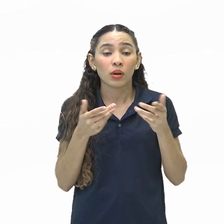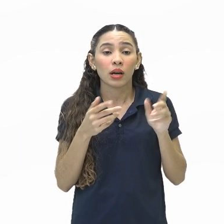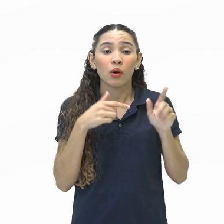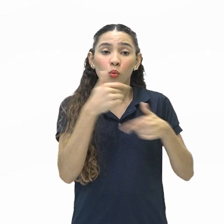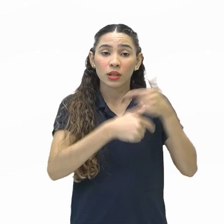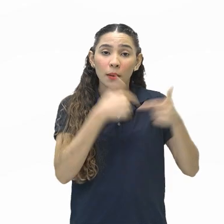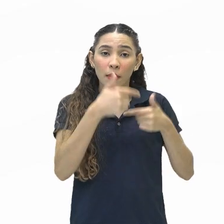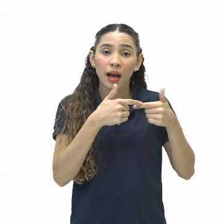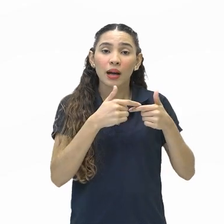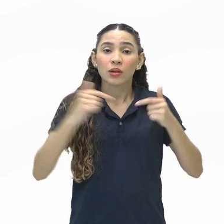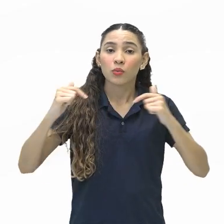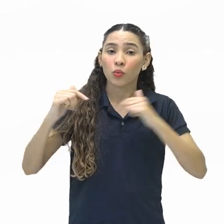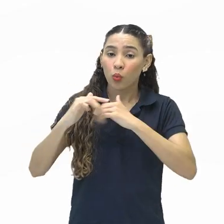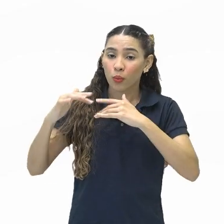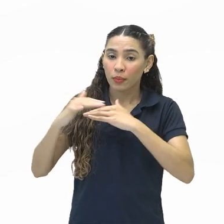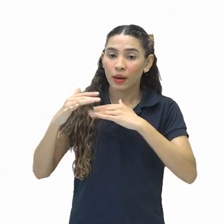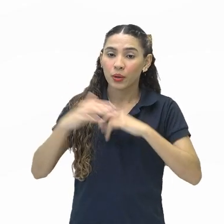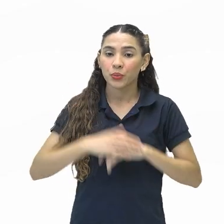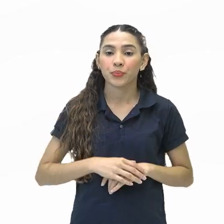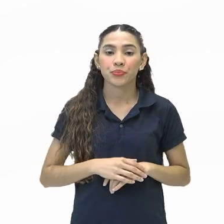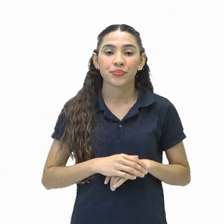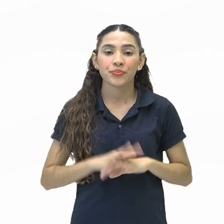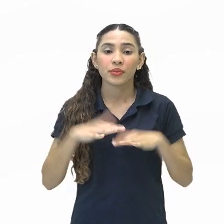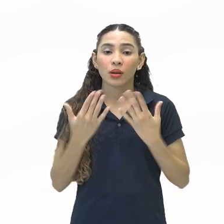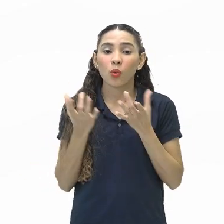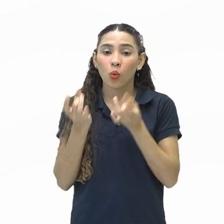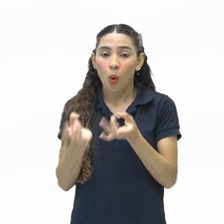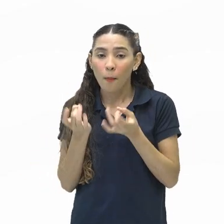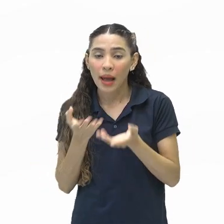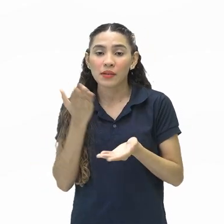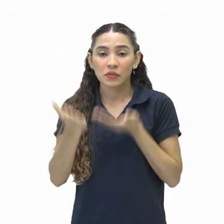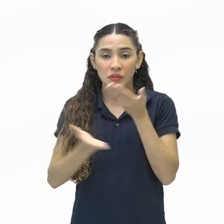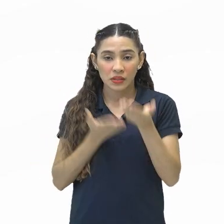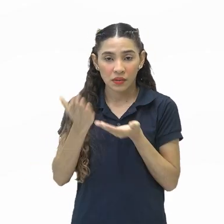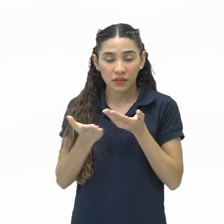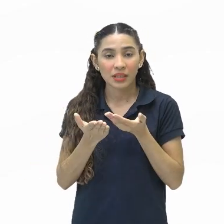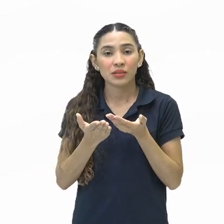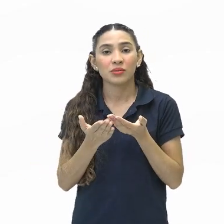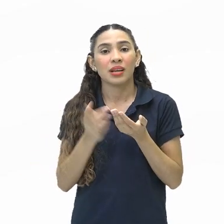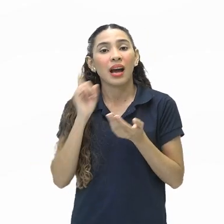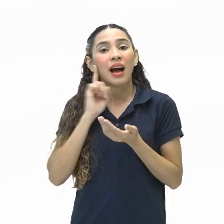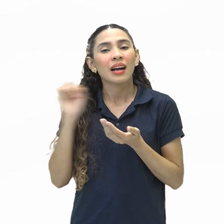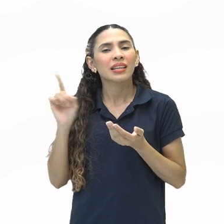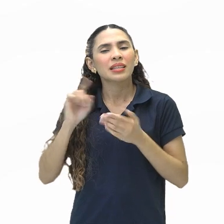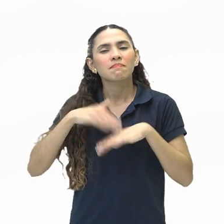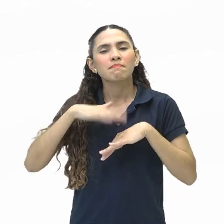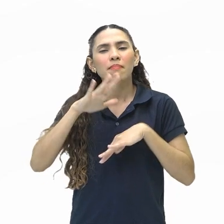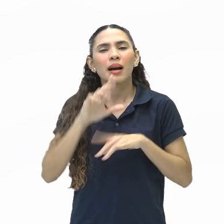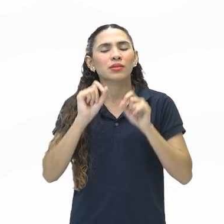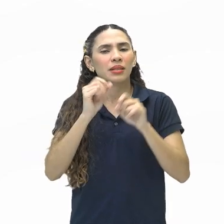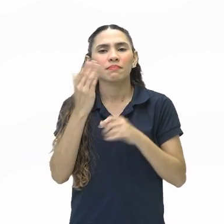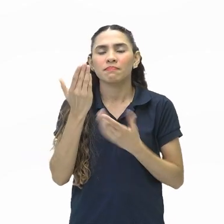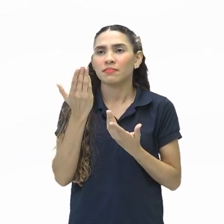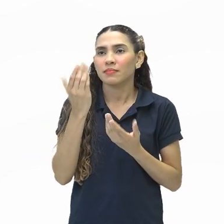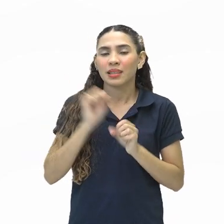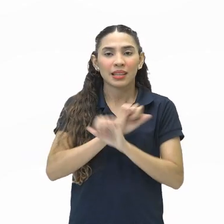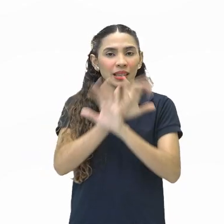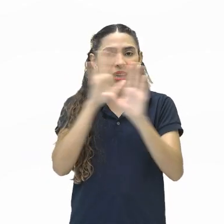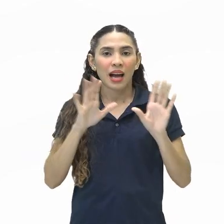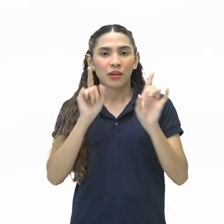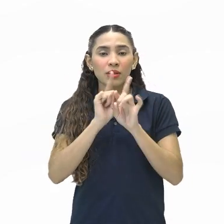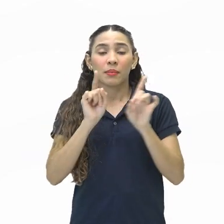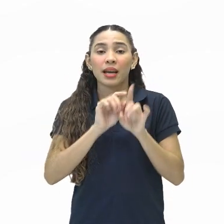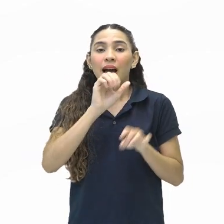agora. No contexto urbano, o comércio, os serviços, aqui fica mais evidente a questão